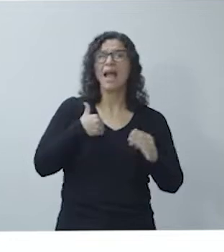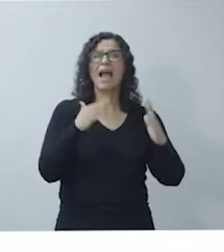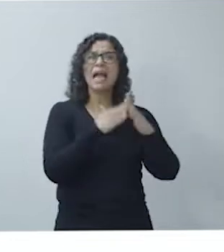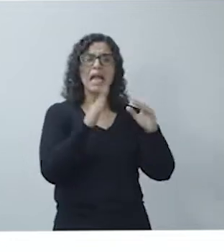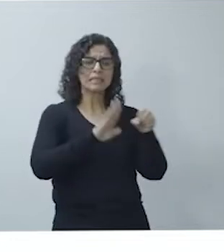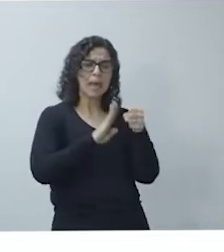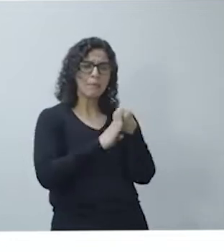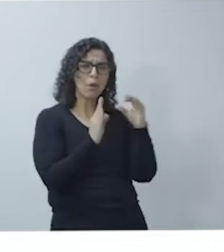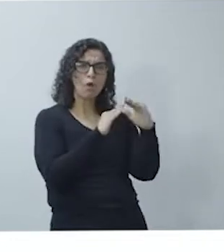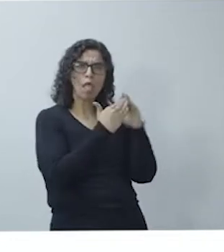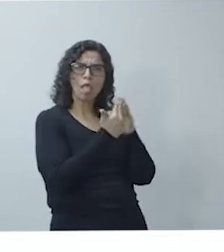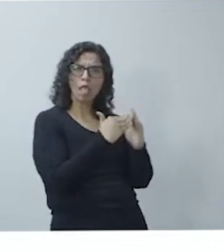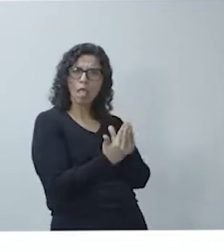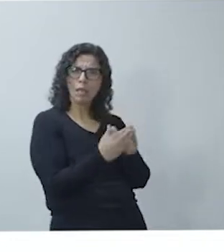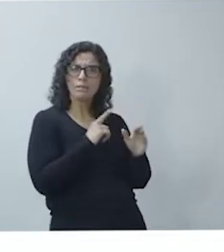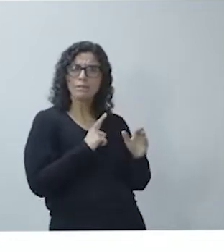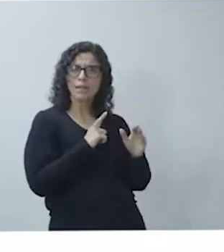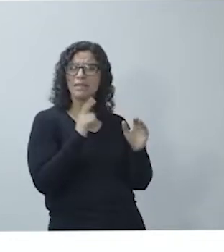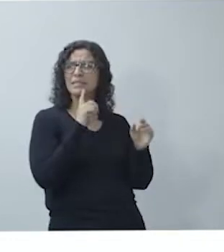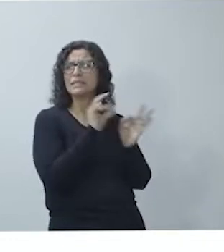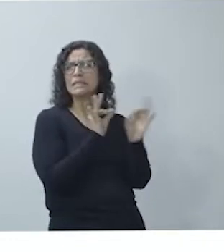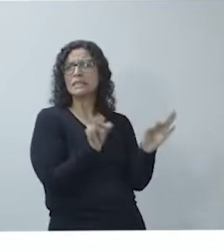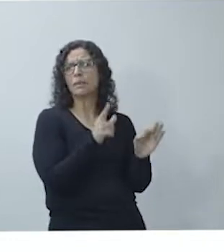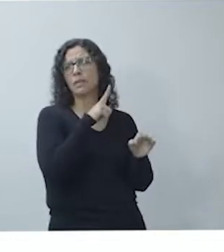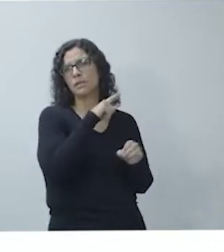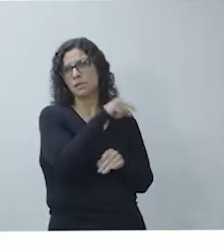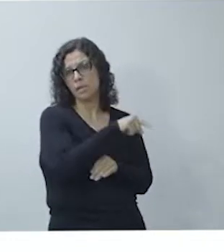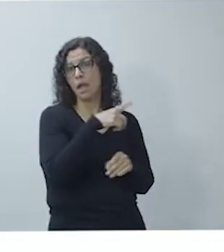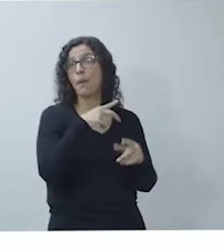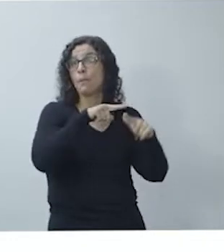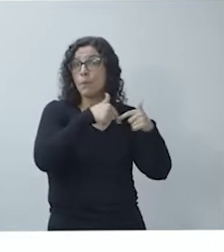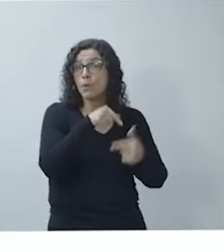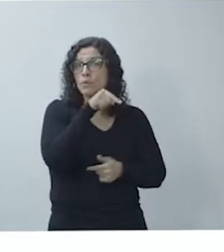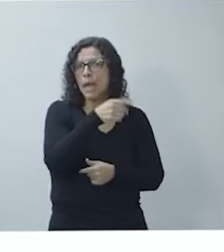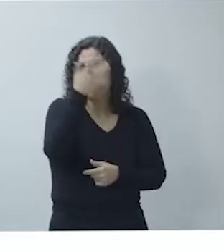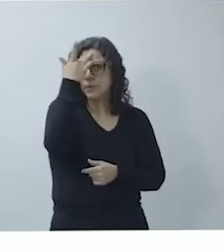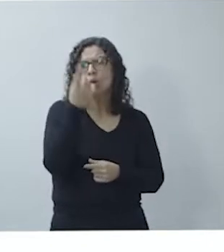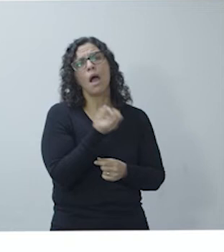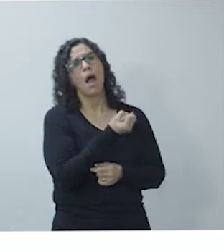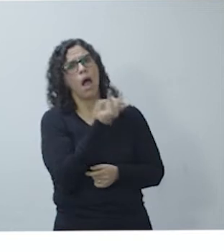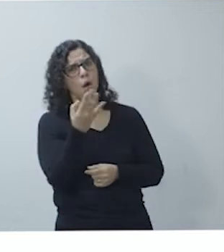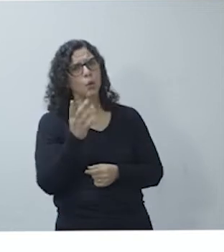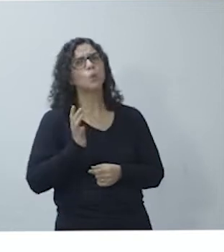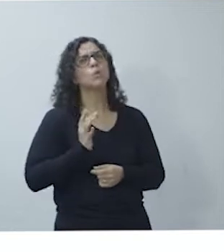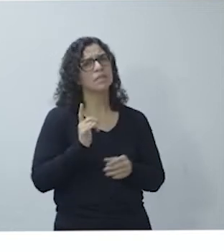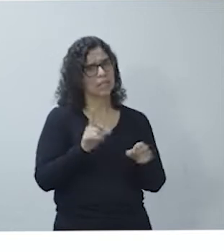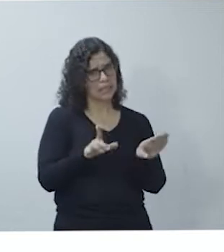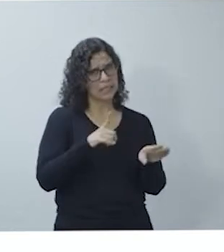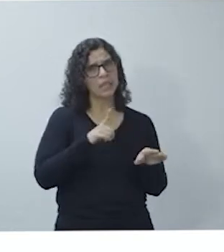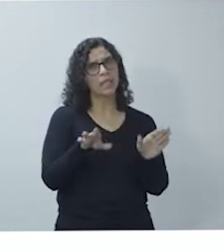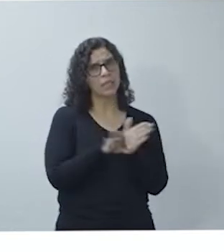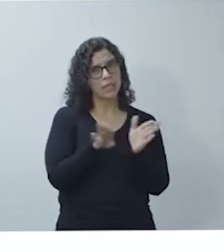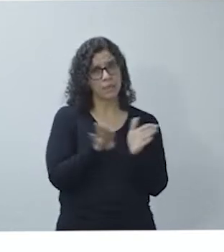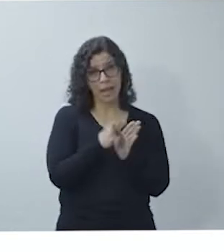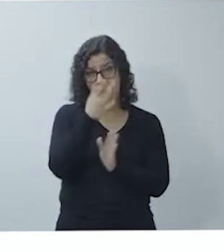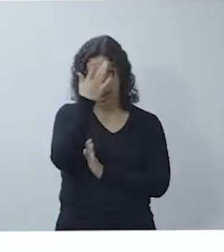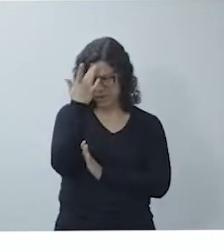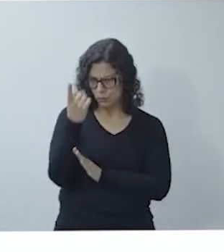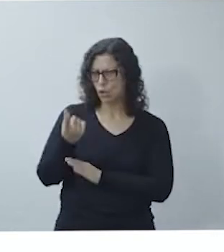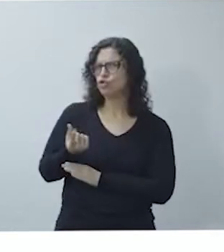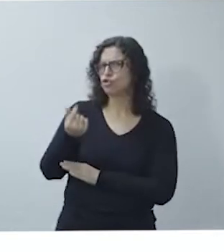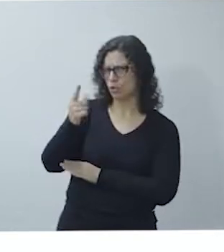não passavam de um andar sem que por isso não se enriquecessem os proprietários